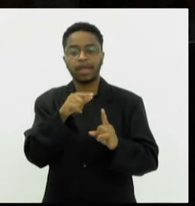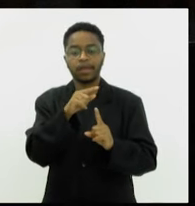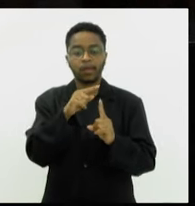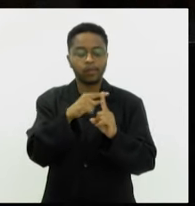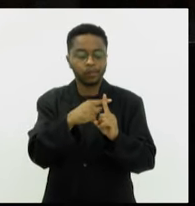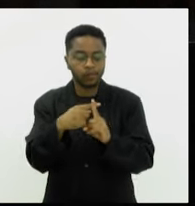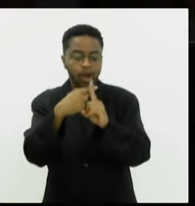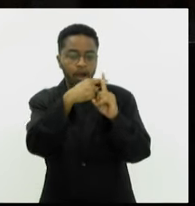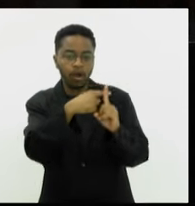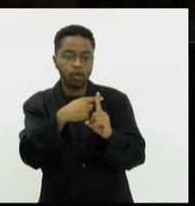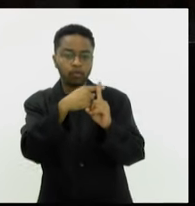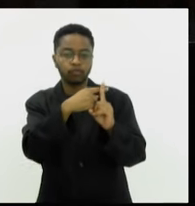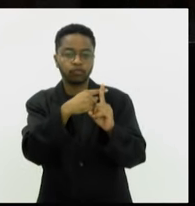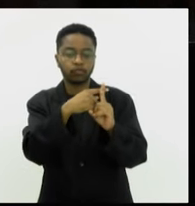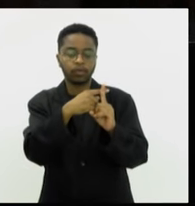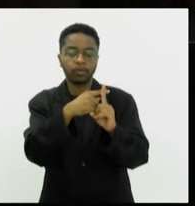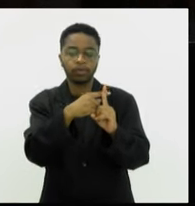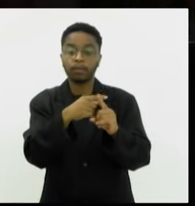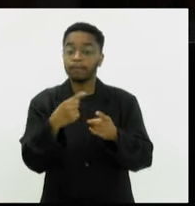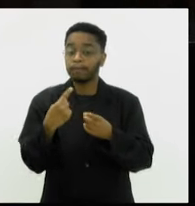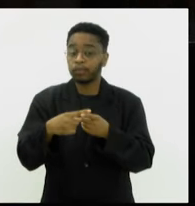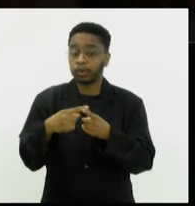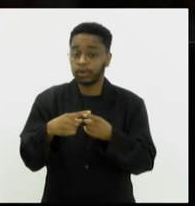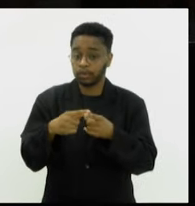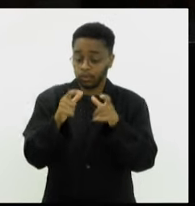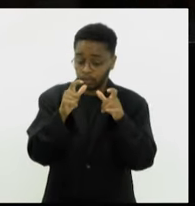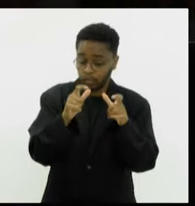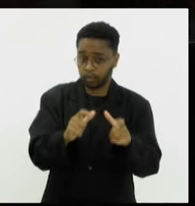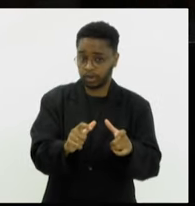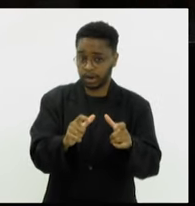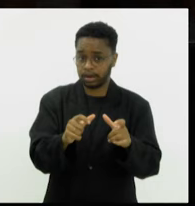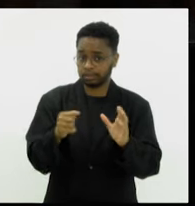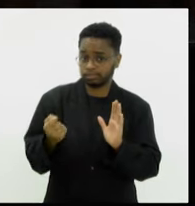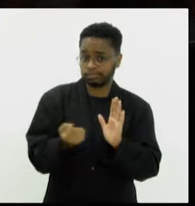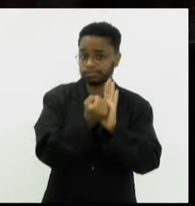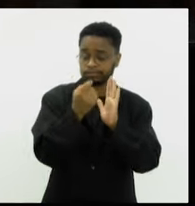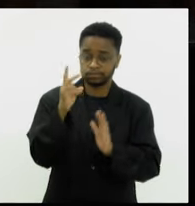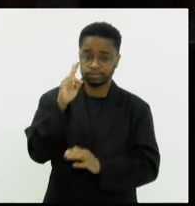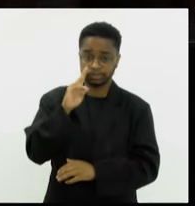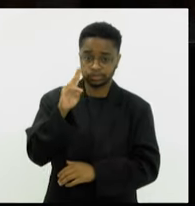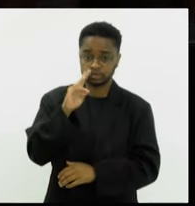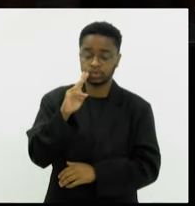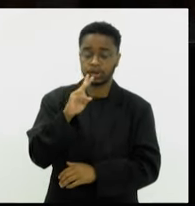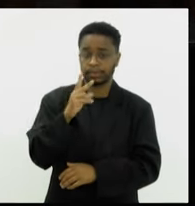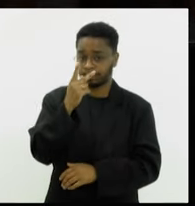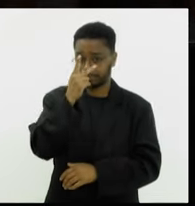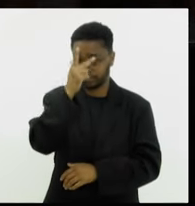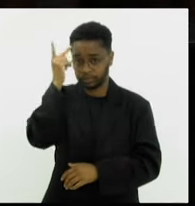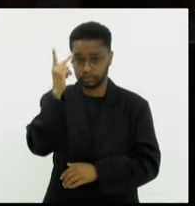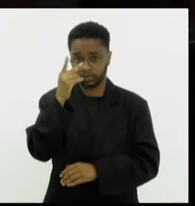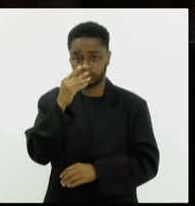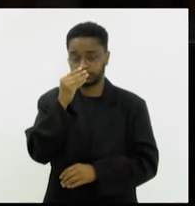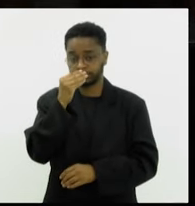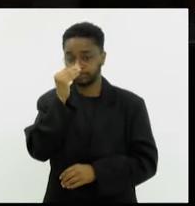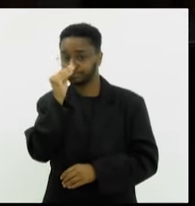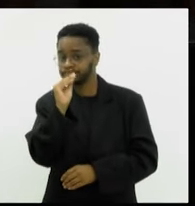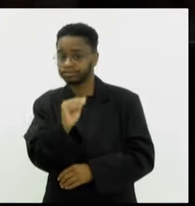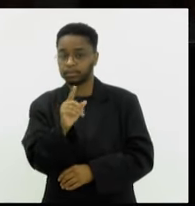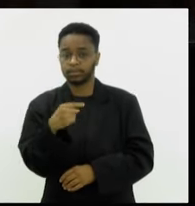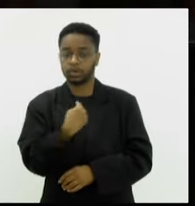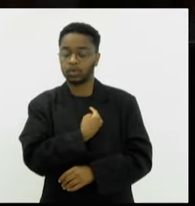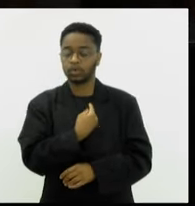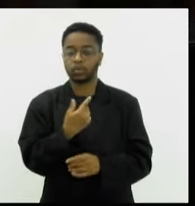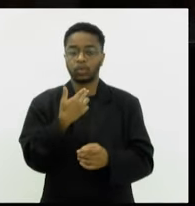poderes. Se torna alvo porque esse lugar, que historicamente foram negados para nós, esses lugares do parlamento,